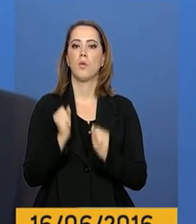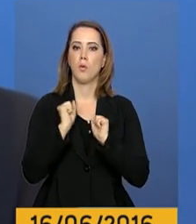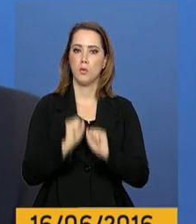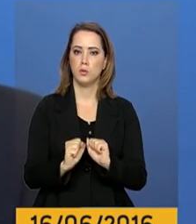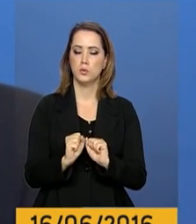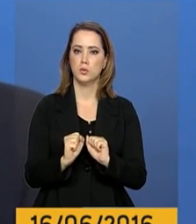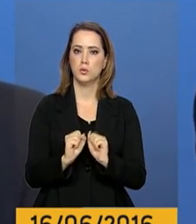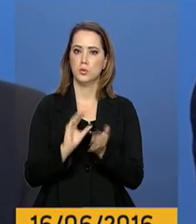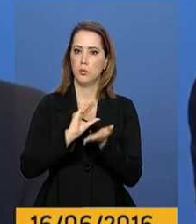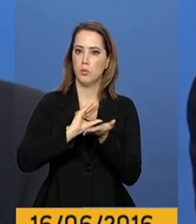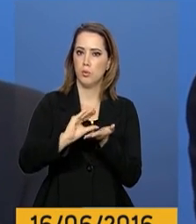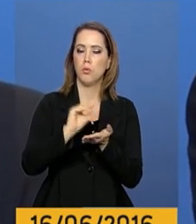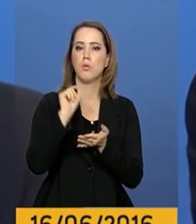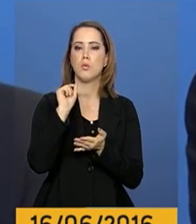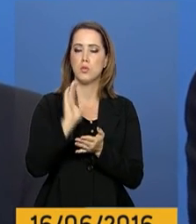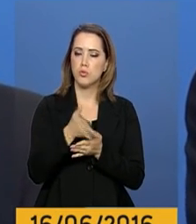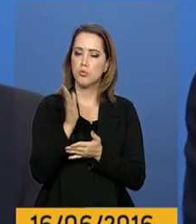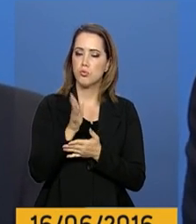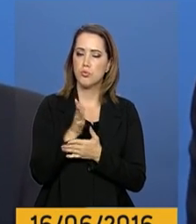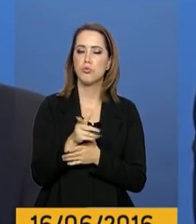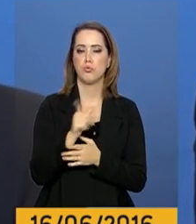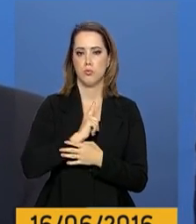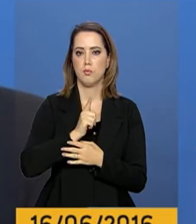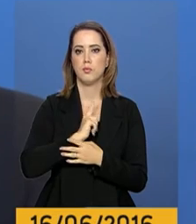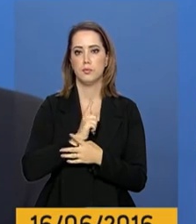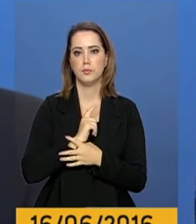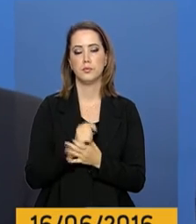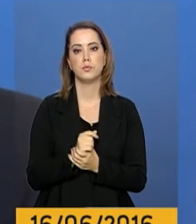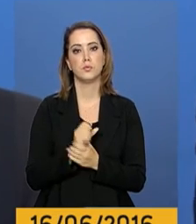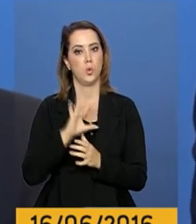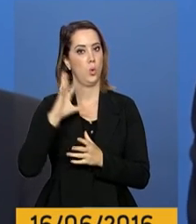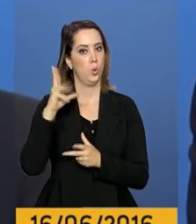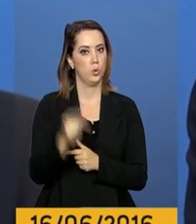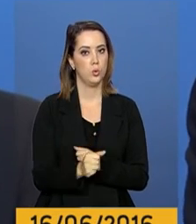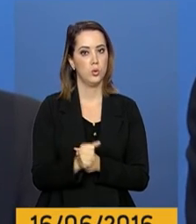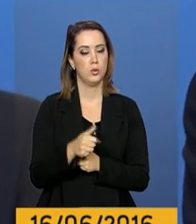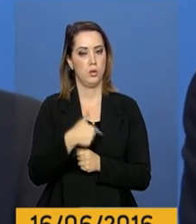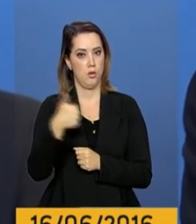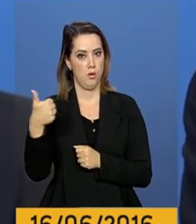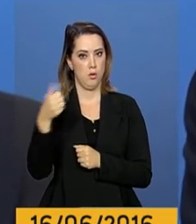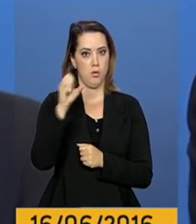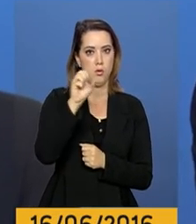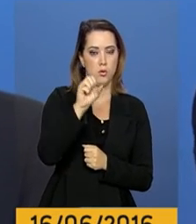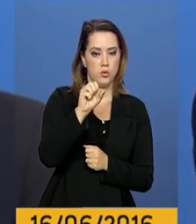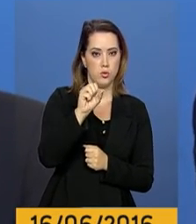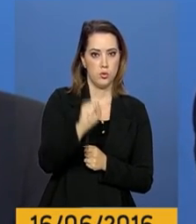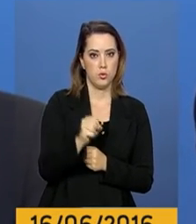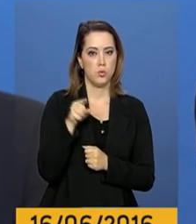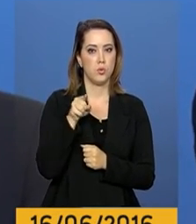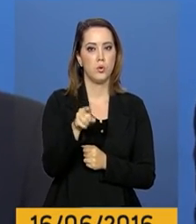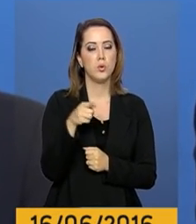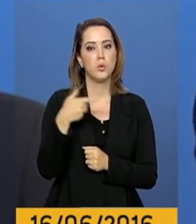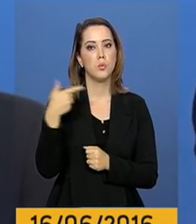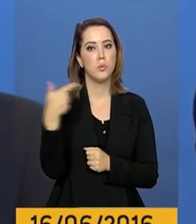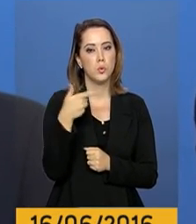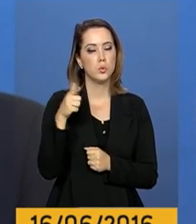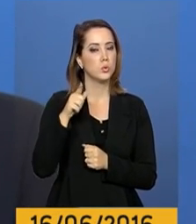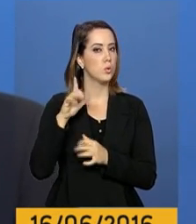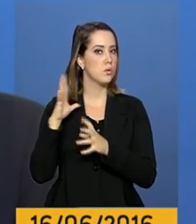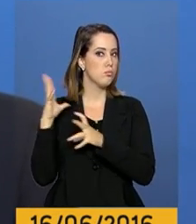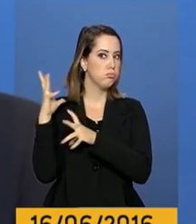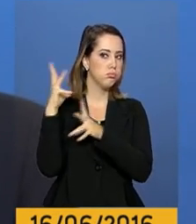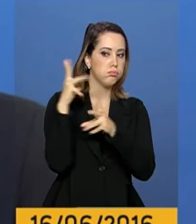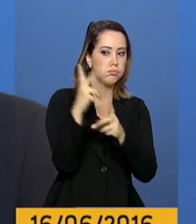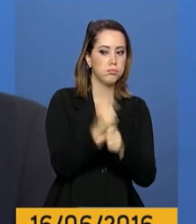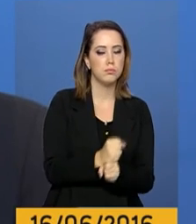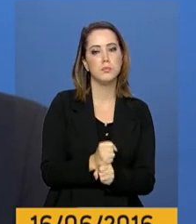disponibilidade de crédito que já foi consagrado. Então, esse é o total, os 18,2 bi é o total acumulado de